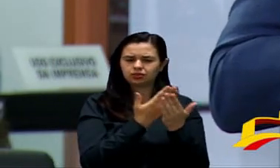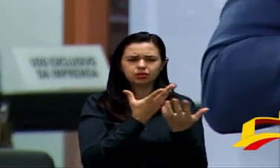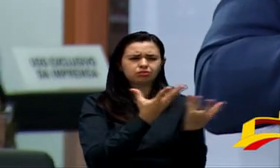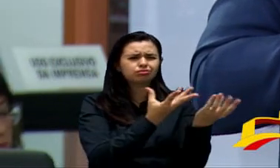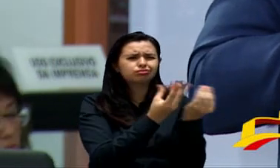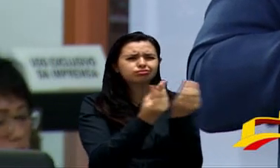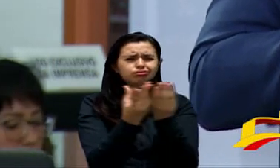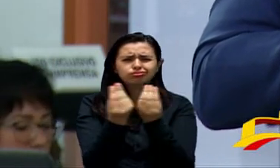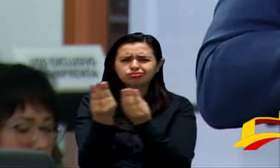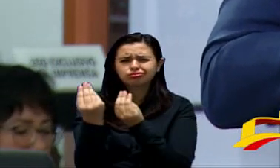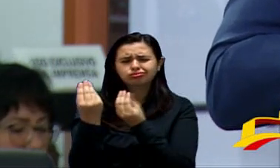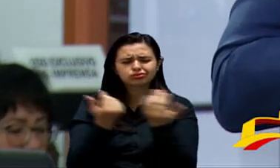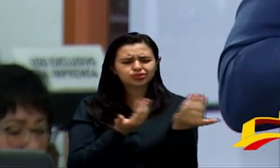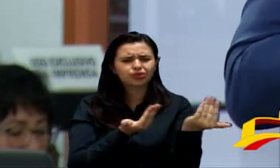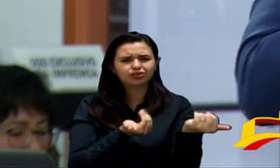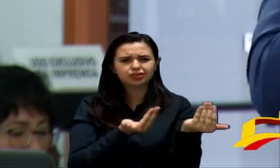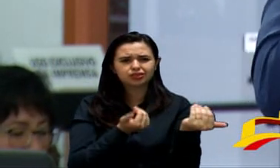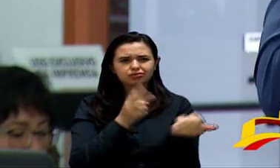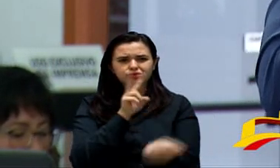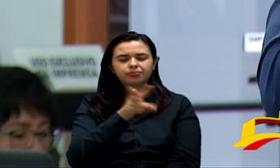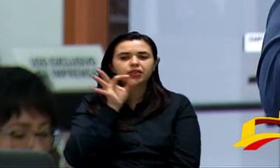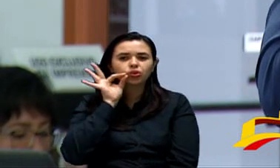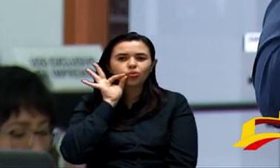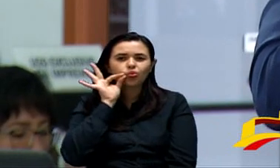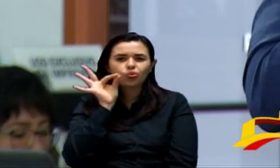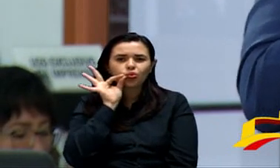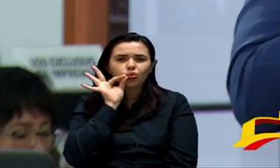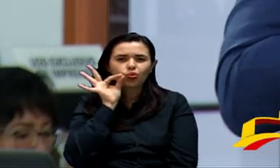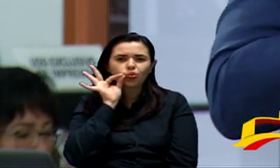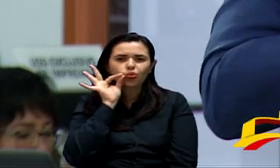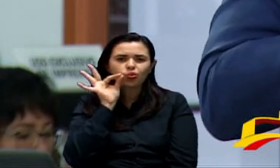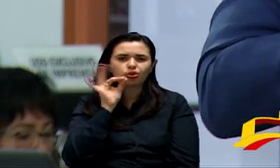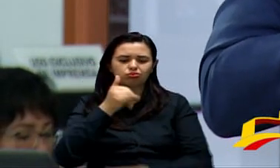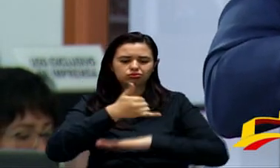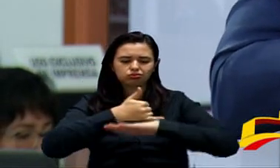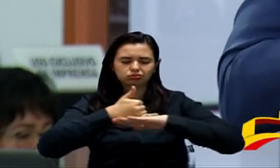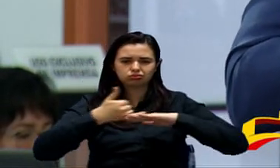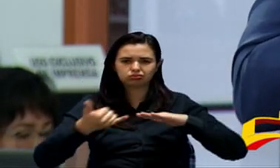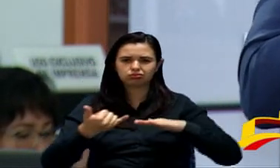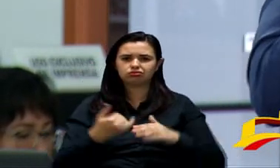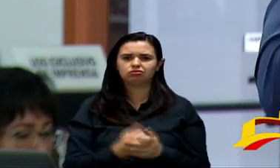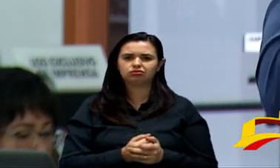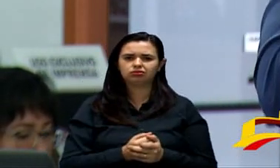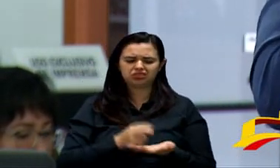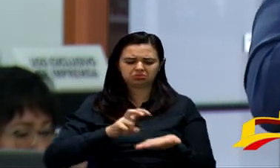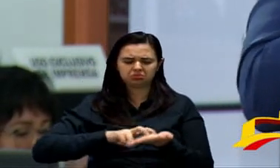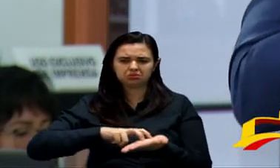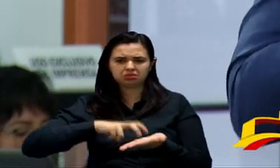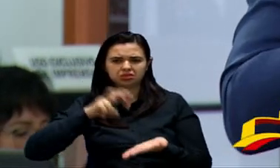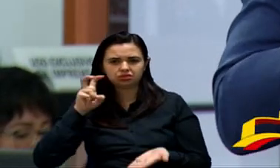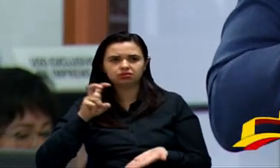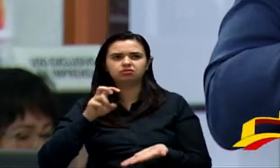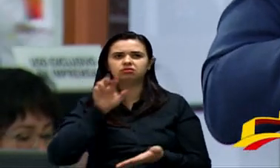maconha, tanto de dia, na hora do almoço, na saída, de manhã, pela manhã e à